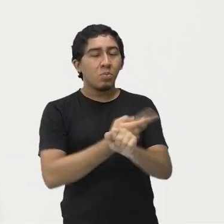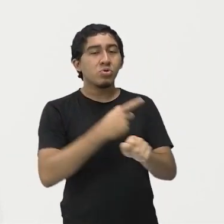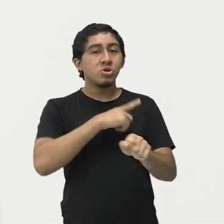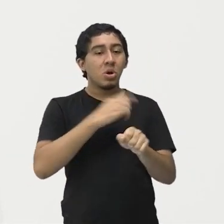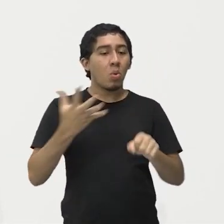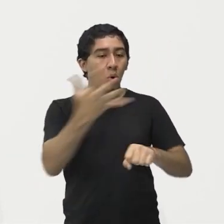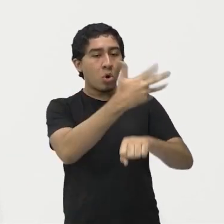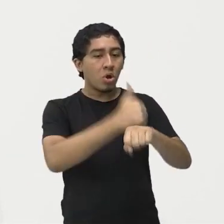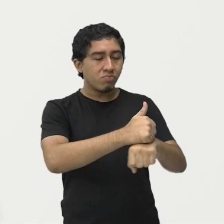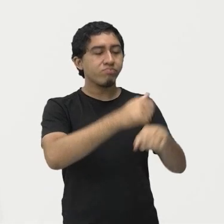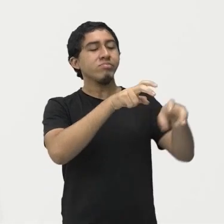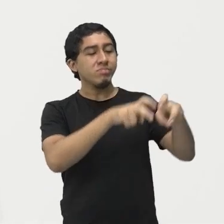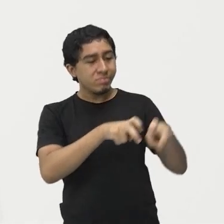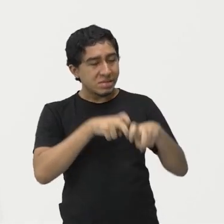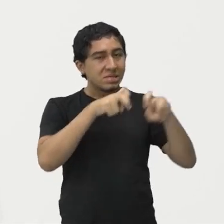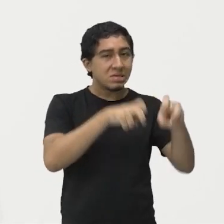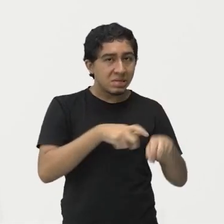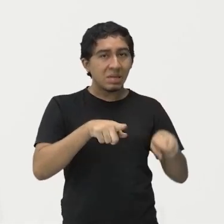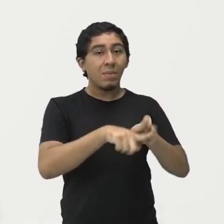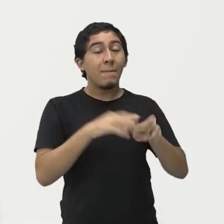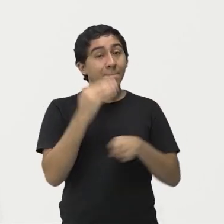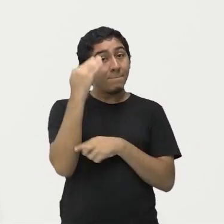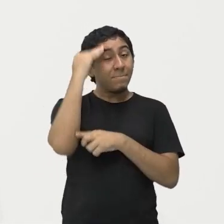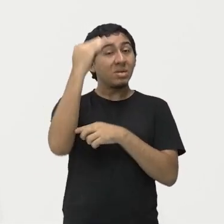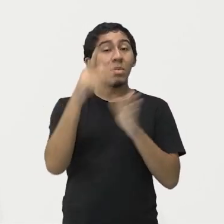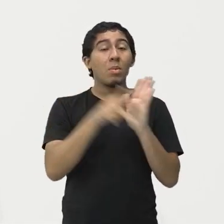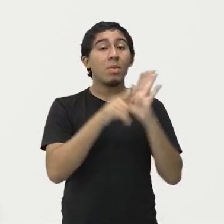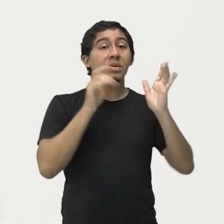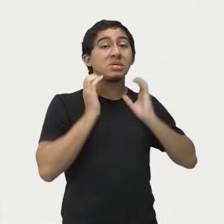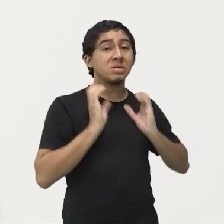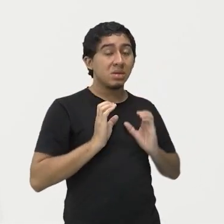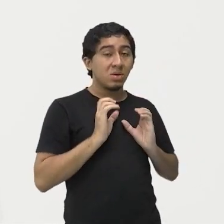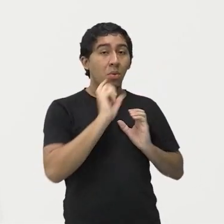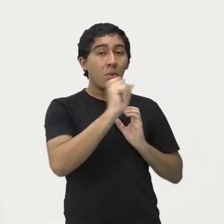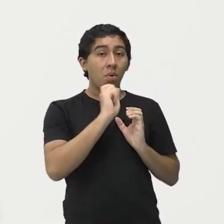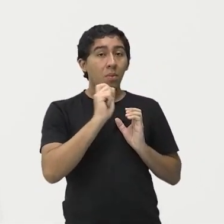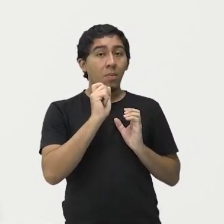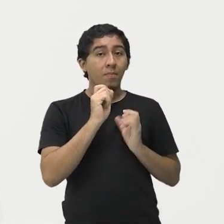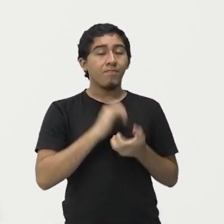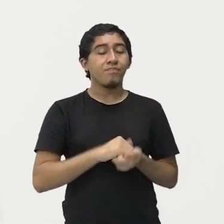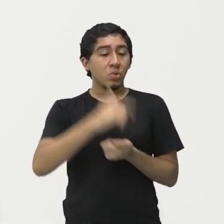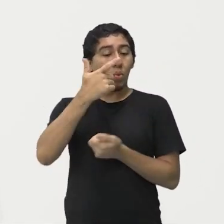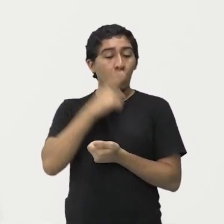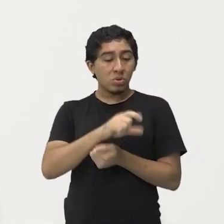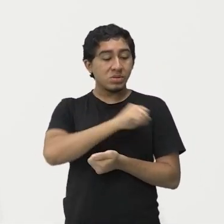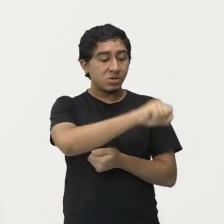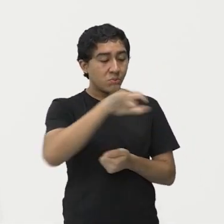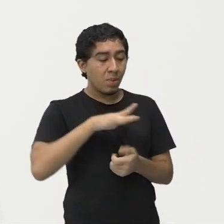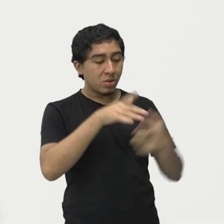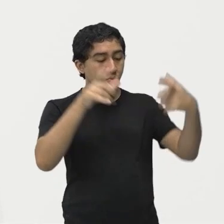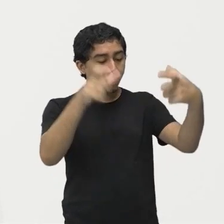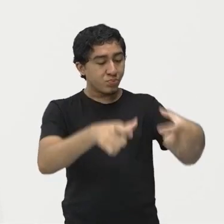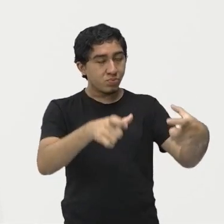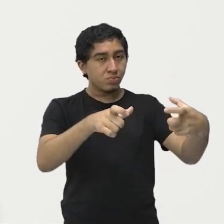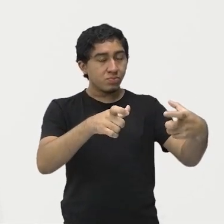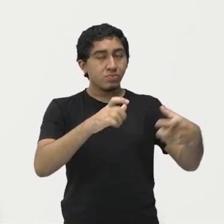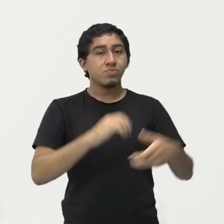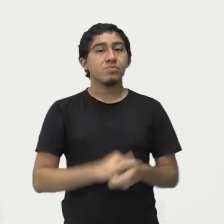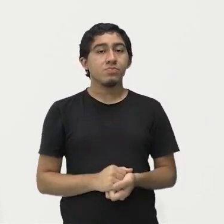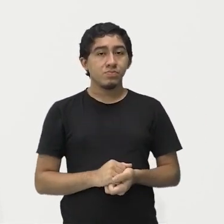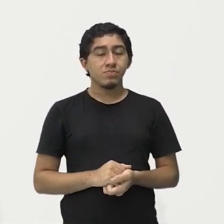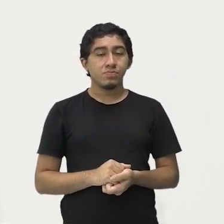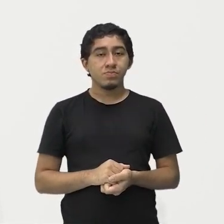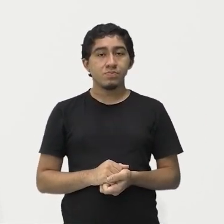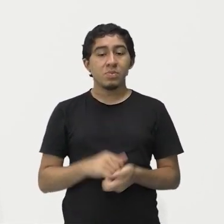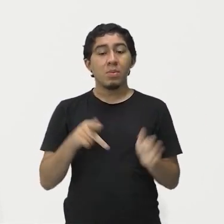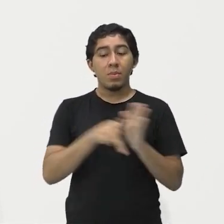da cidadania a posse de terra. Então, galerinha, do mesmo jeito que em Esparta só era